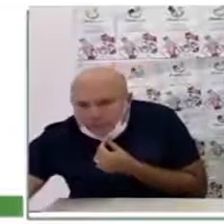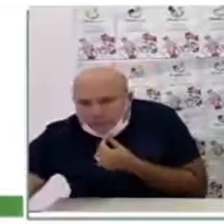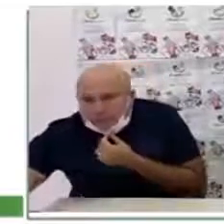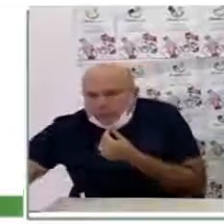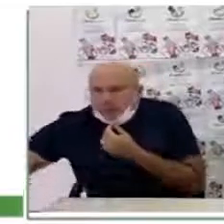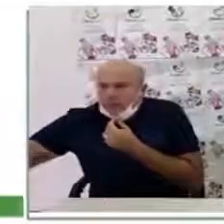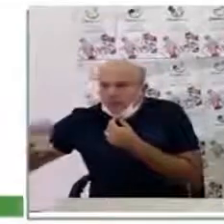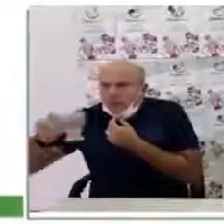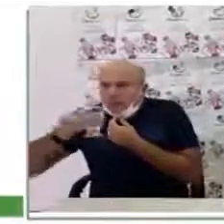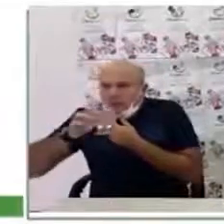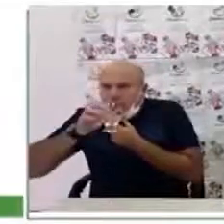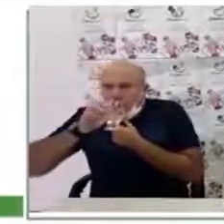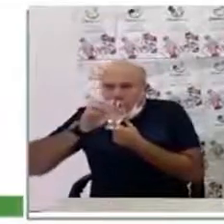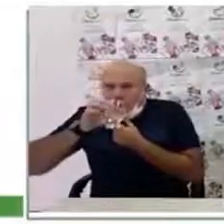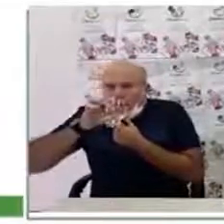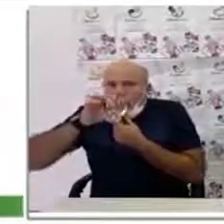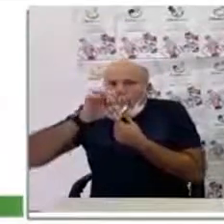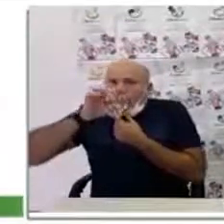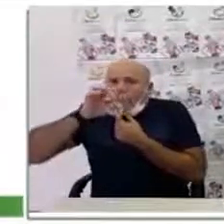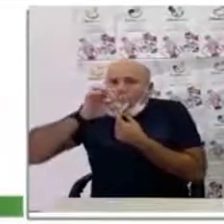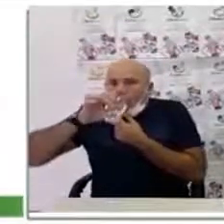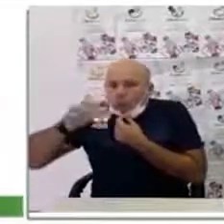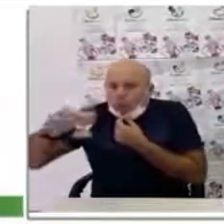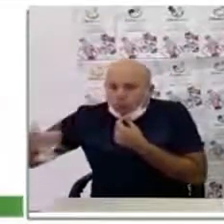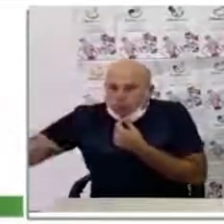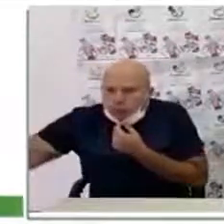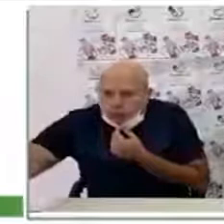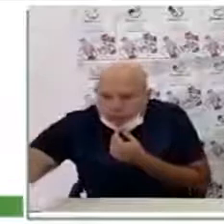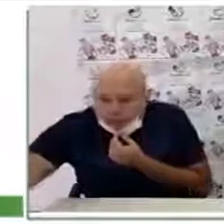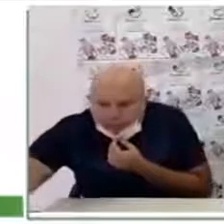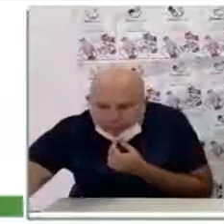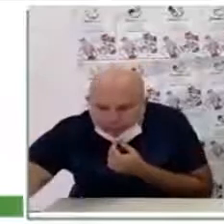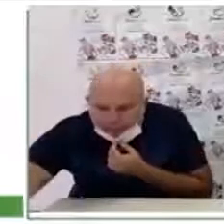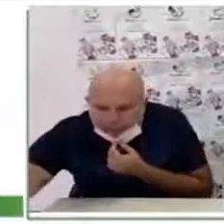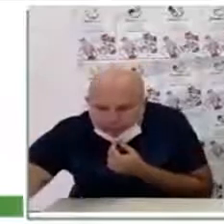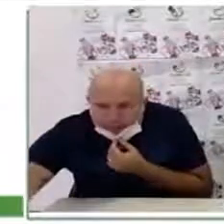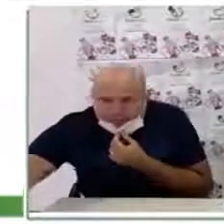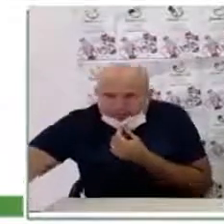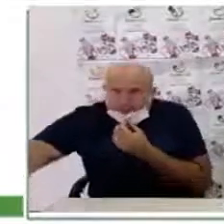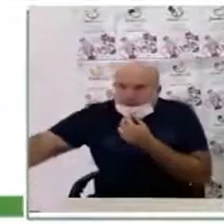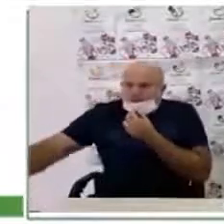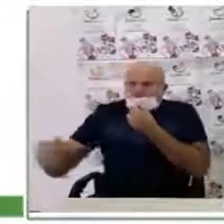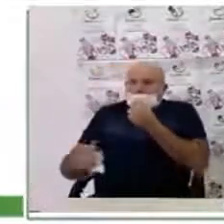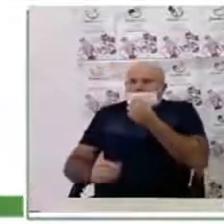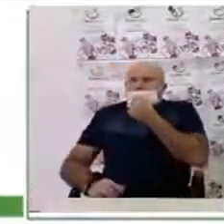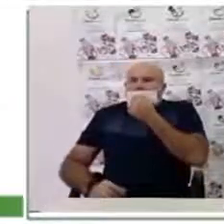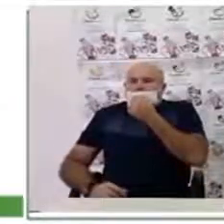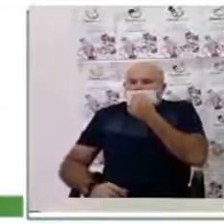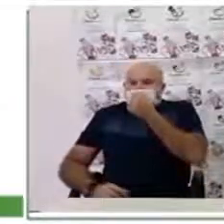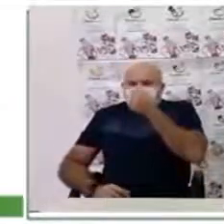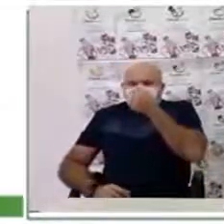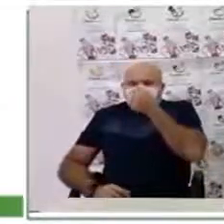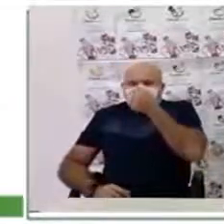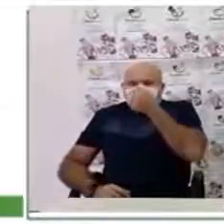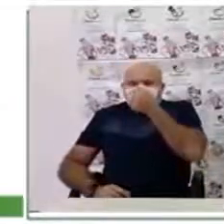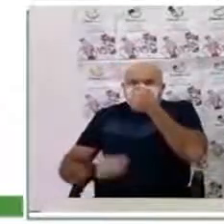que o átomo era indivisível, ele acabou já botando isso para a teoria abaixo, porque o átomo ele encontrou